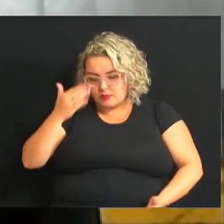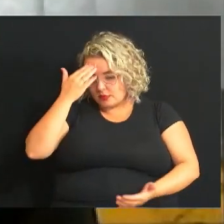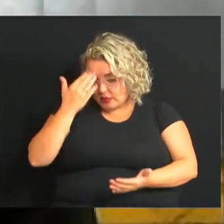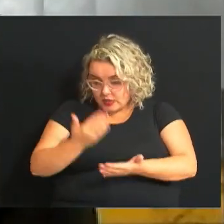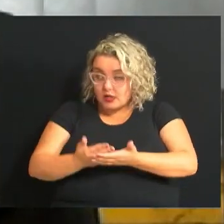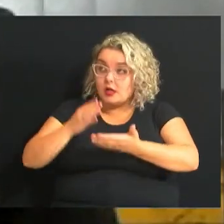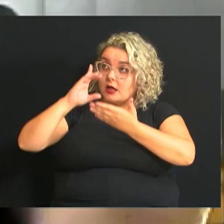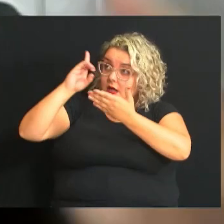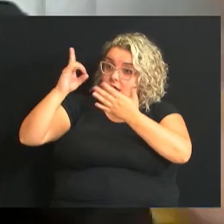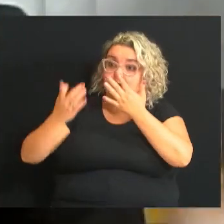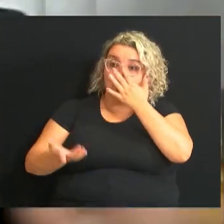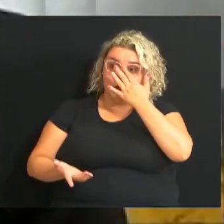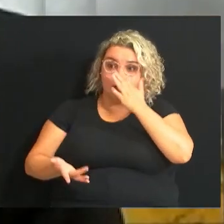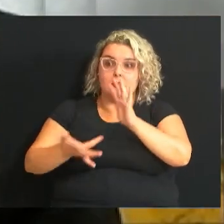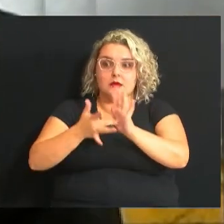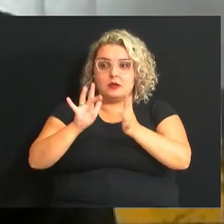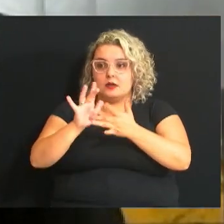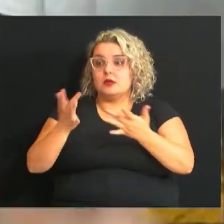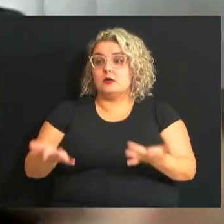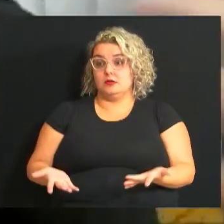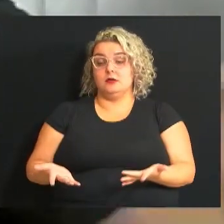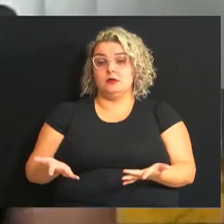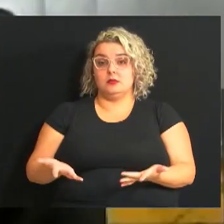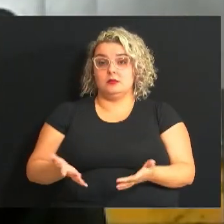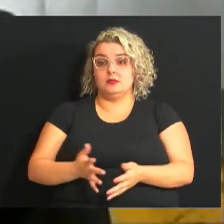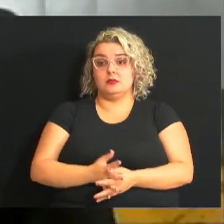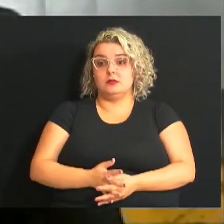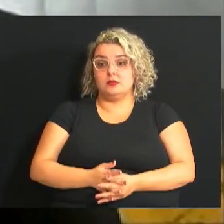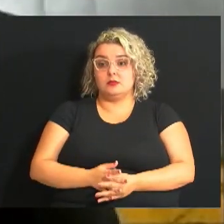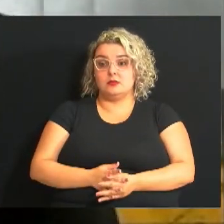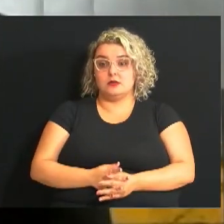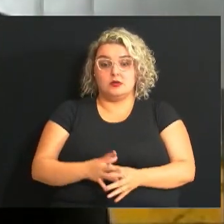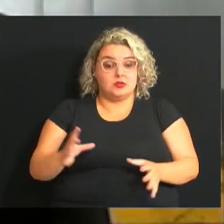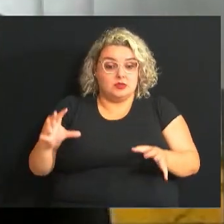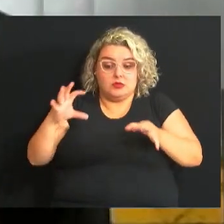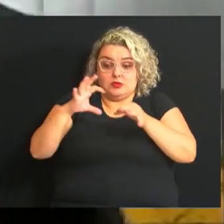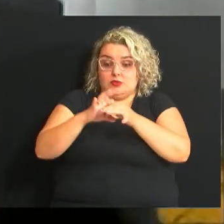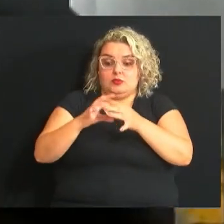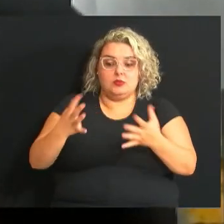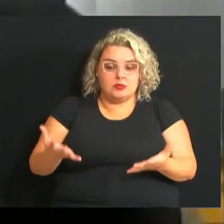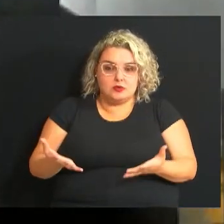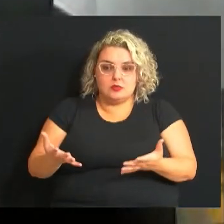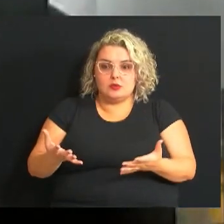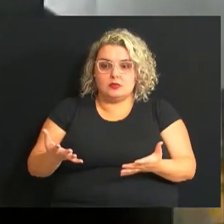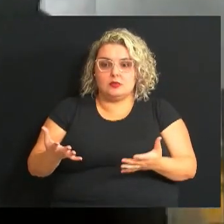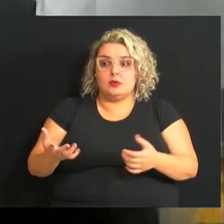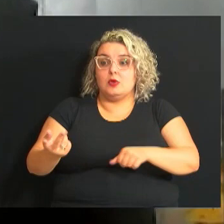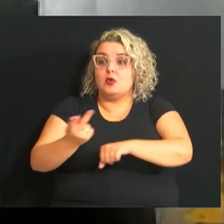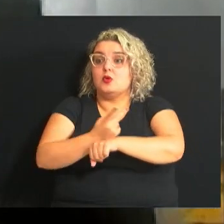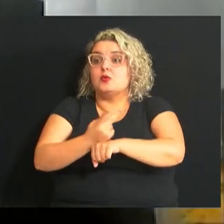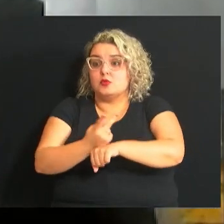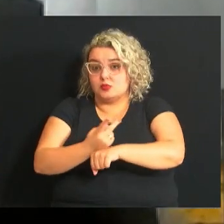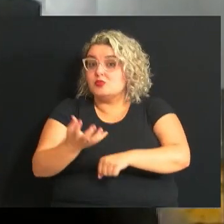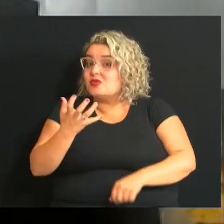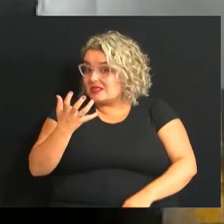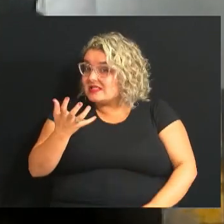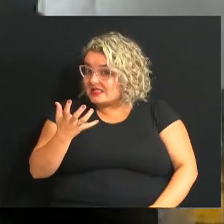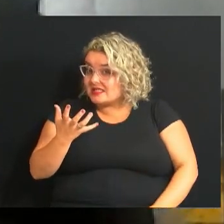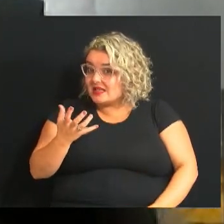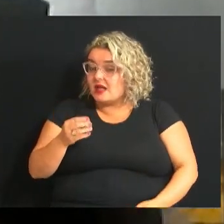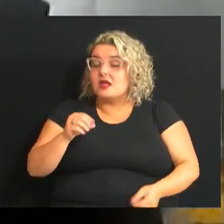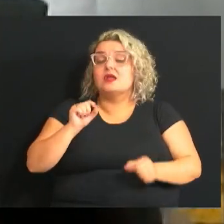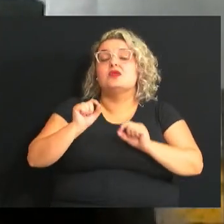em Jesus. Que você se conectar, de você buscar aquilo que falta na sua vida,